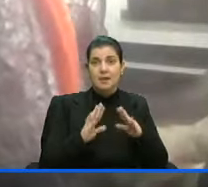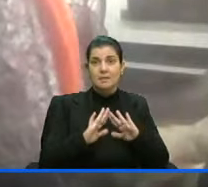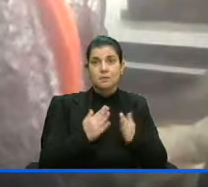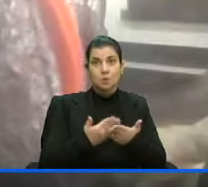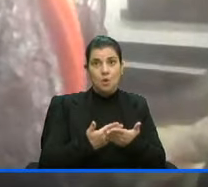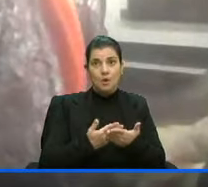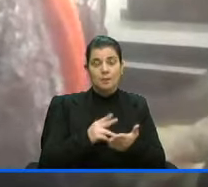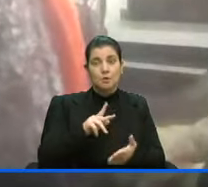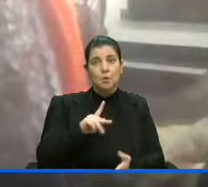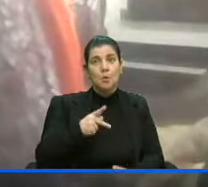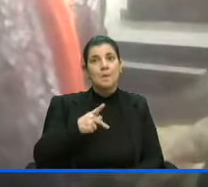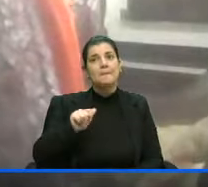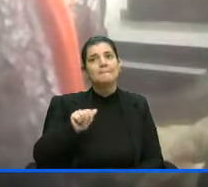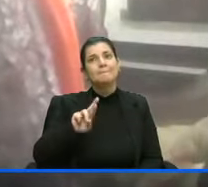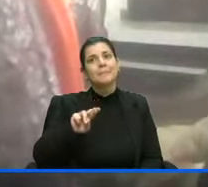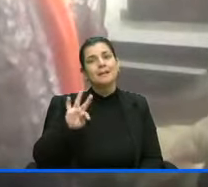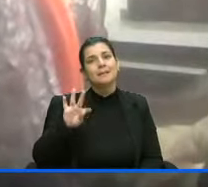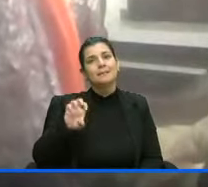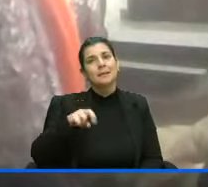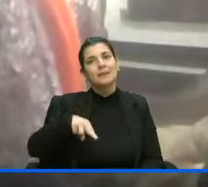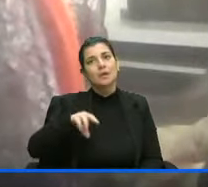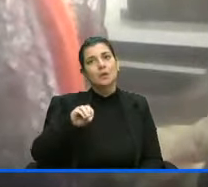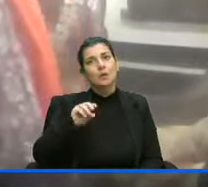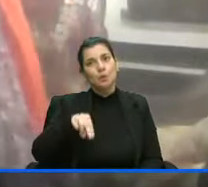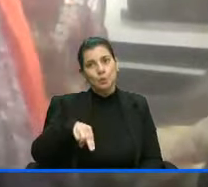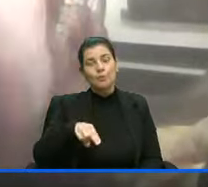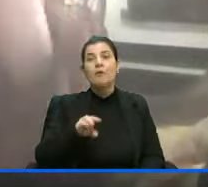Partenon, onde faltam vagas, onde foi fechada